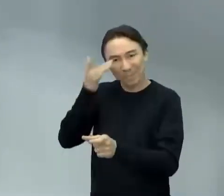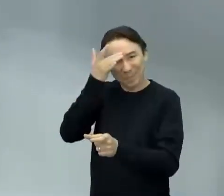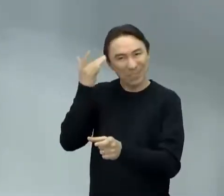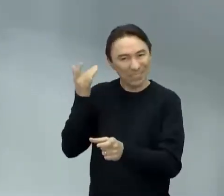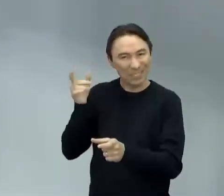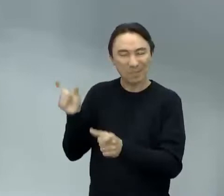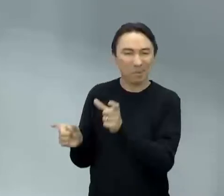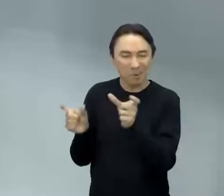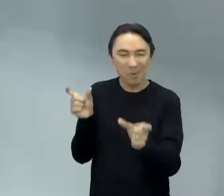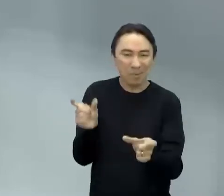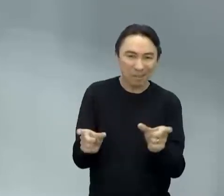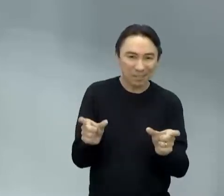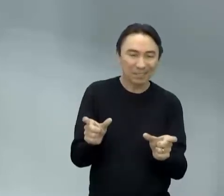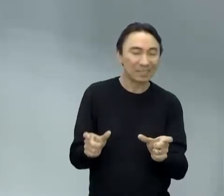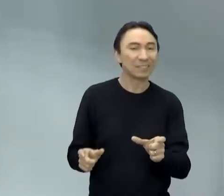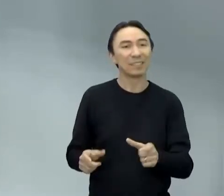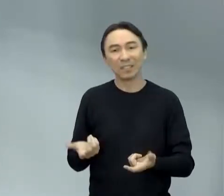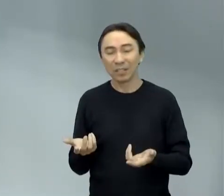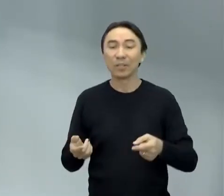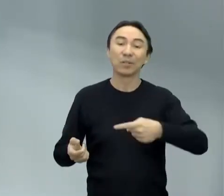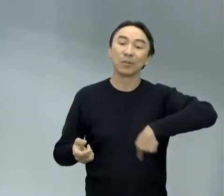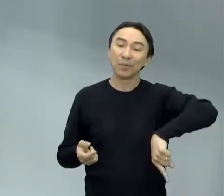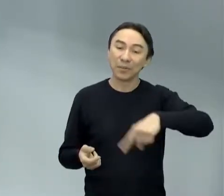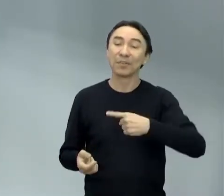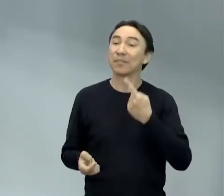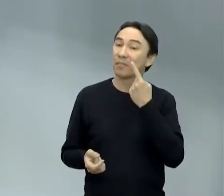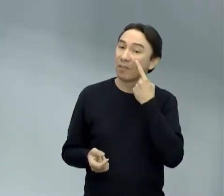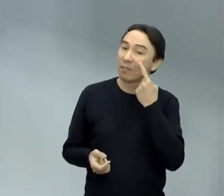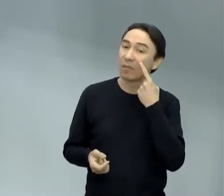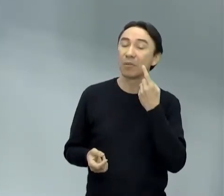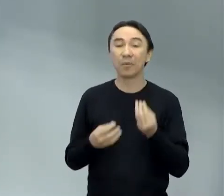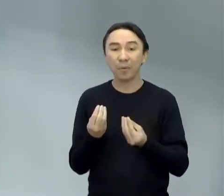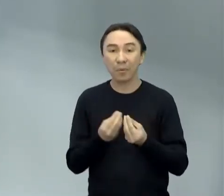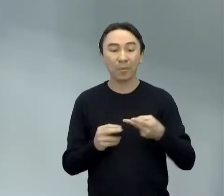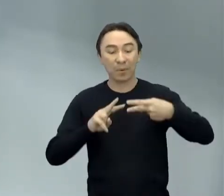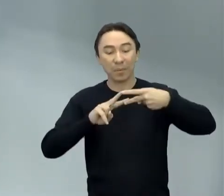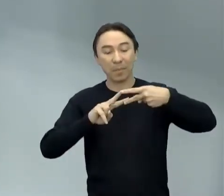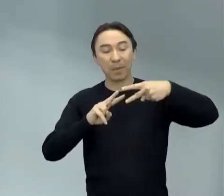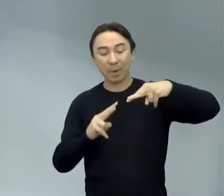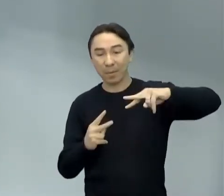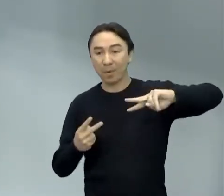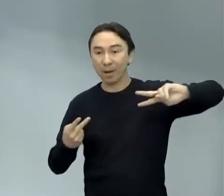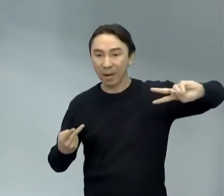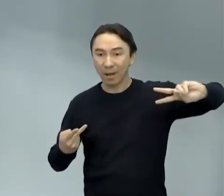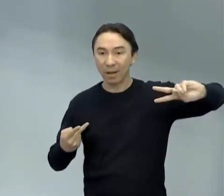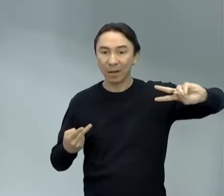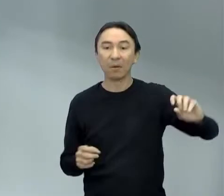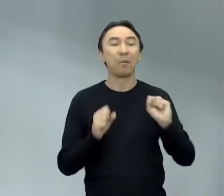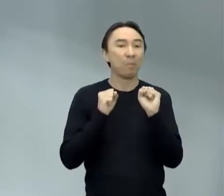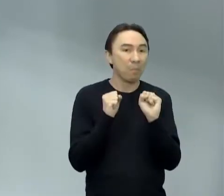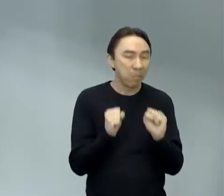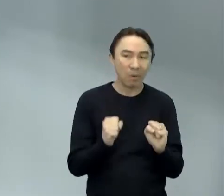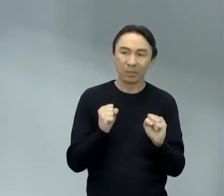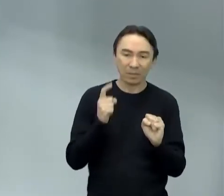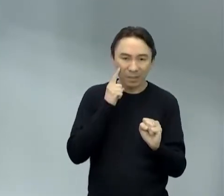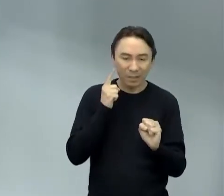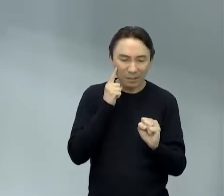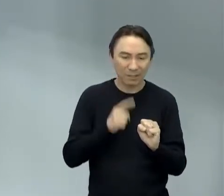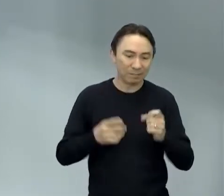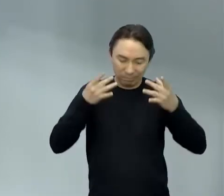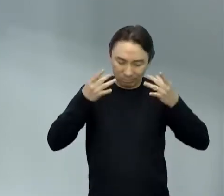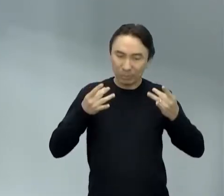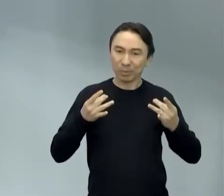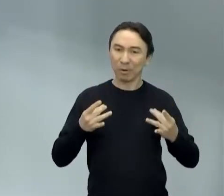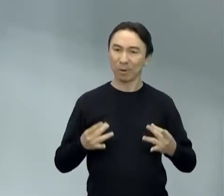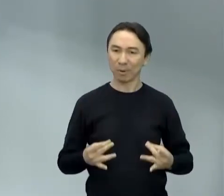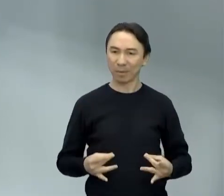vai ver um pouquinho mais de como então a genética pode influenciar nessas características. E